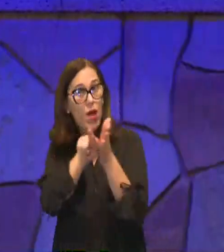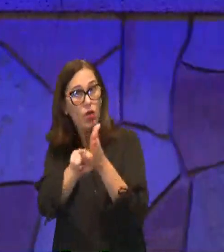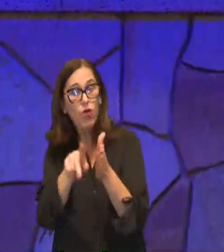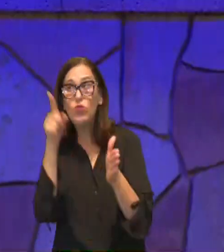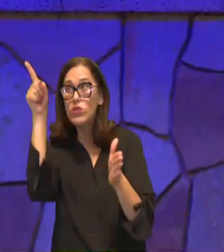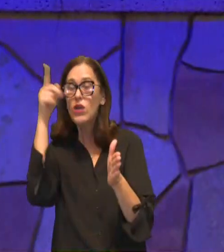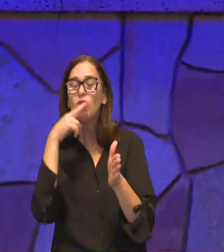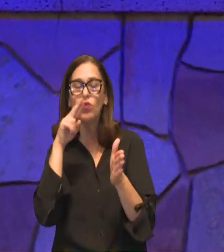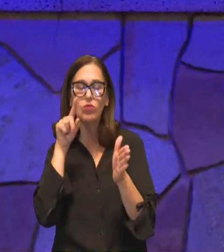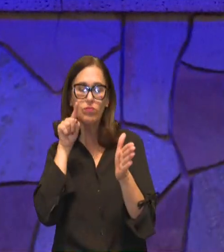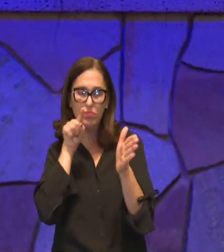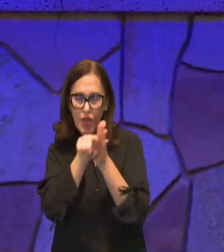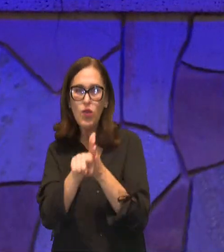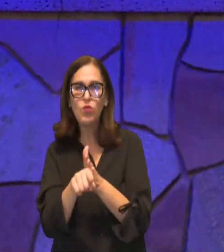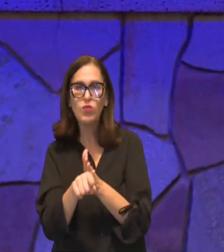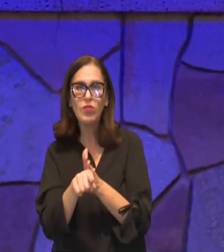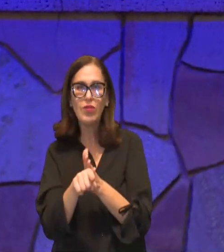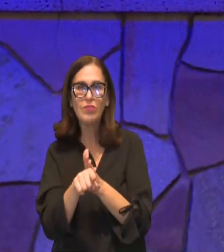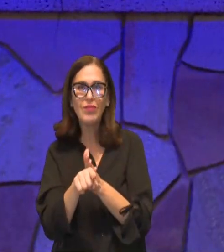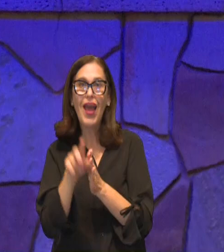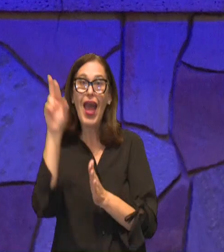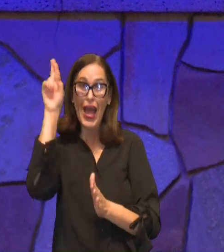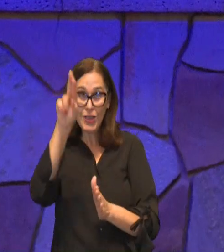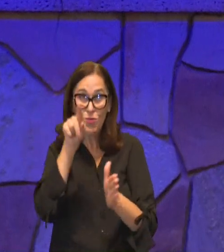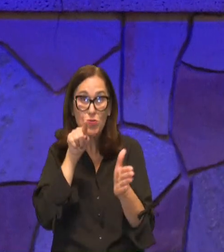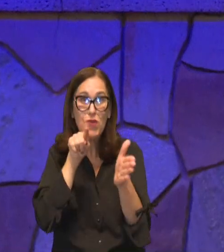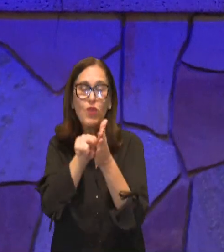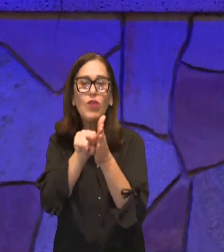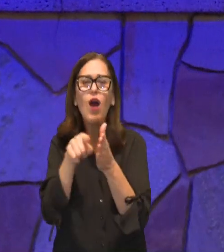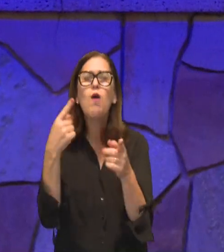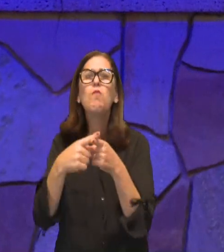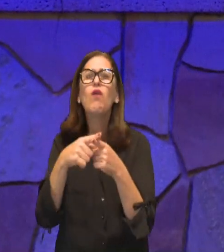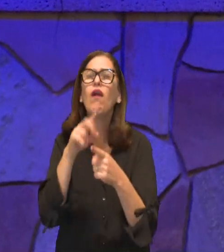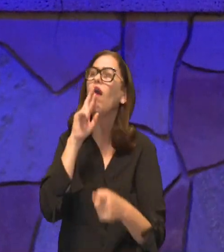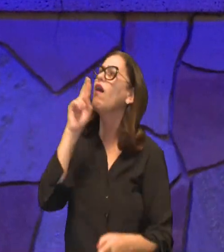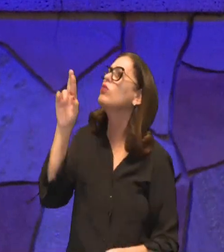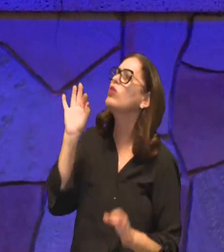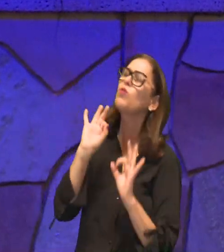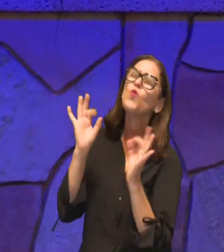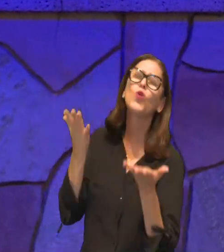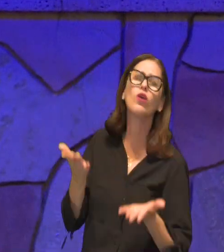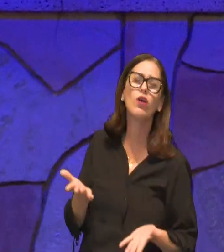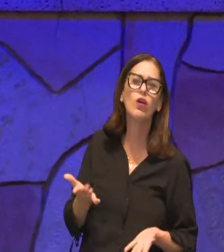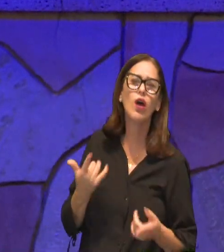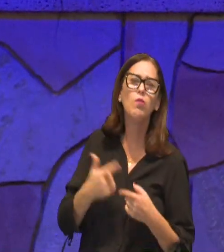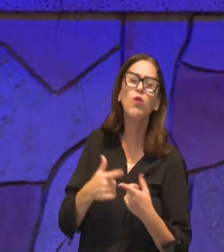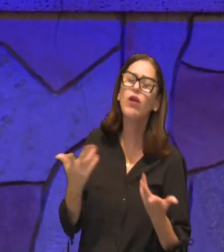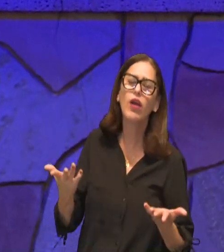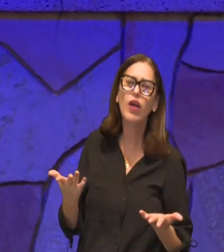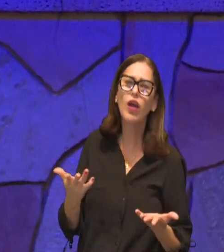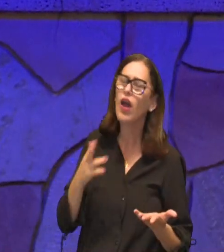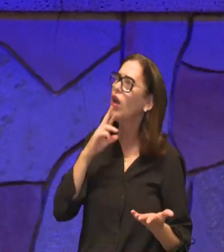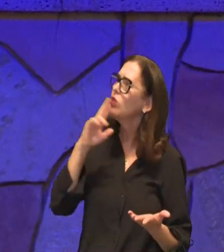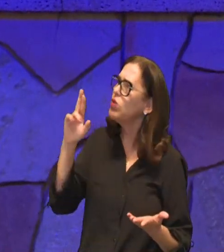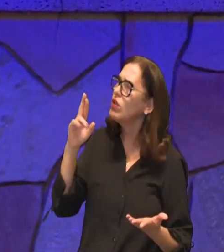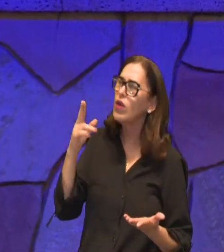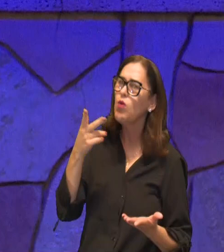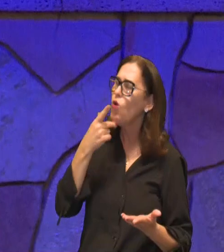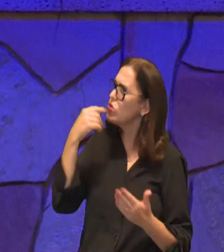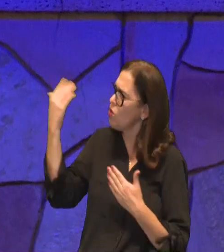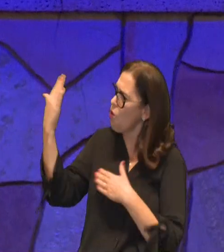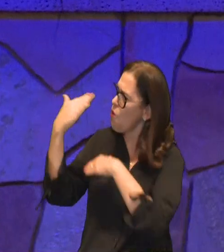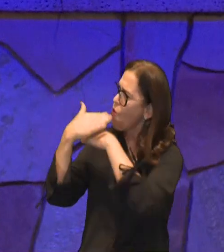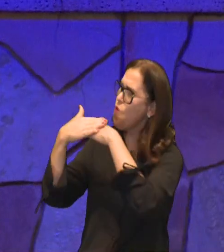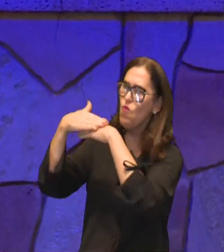Ele responde com uma pergunta: por que ninguém respondeu? Por que não respondemos quando o Senhor fala